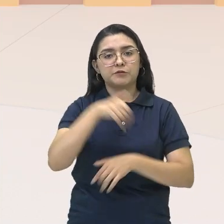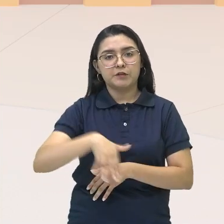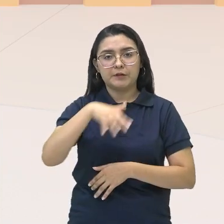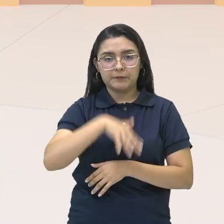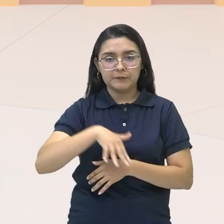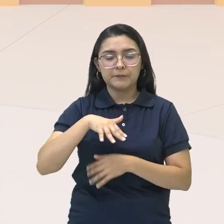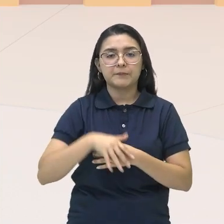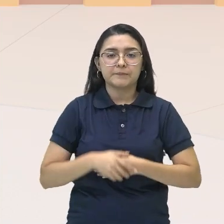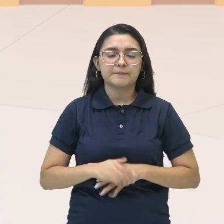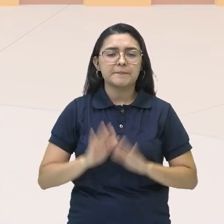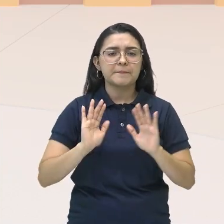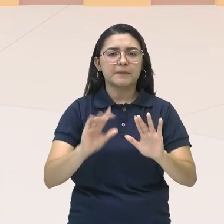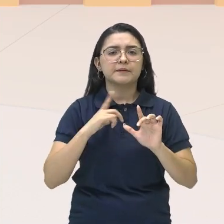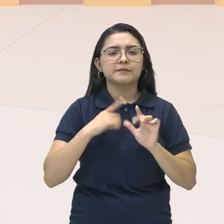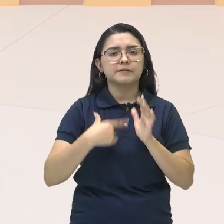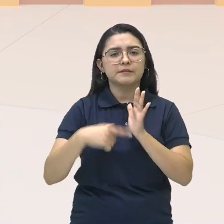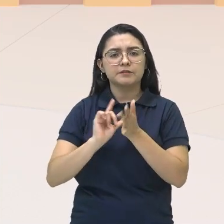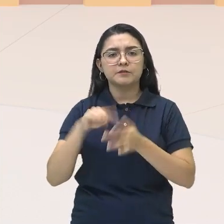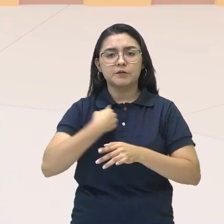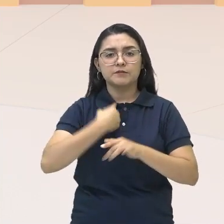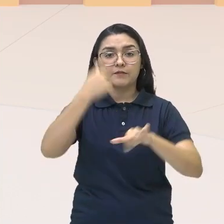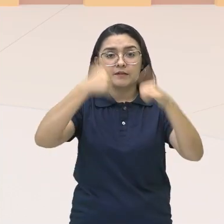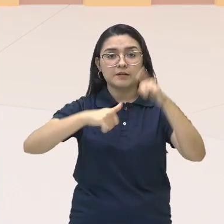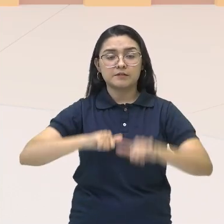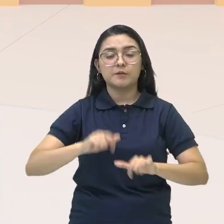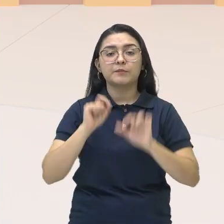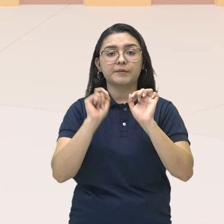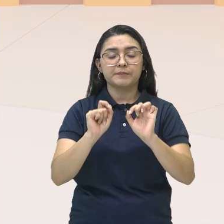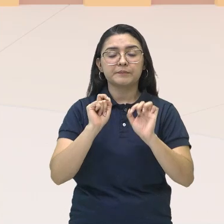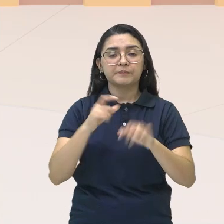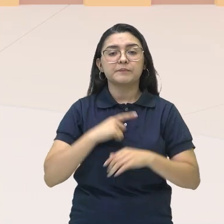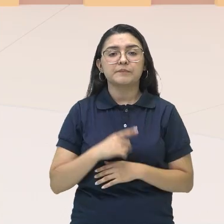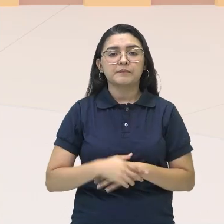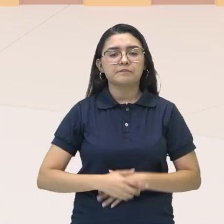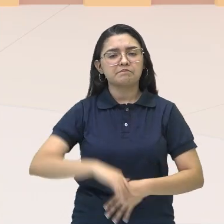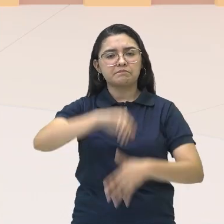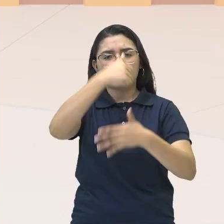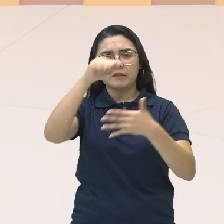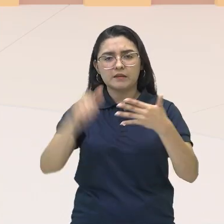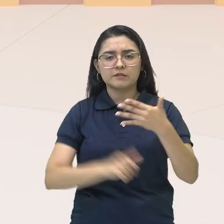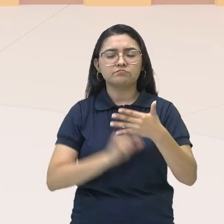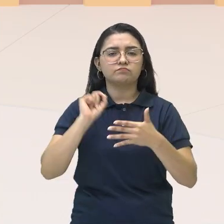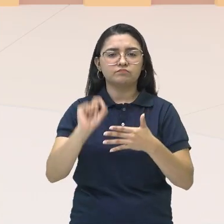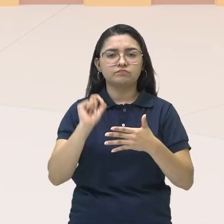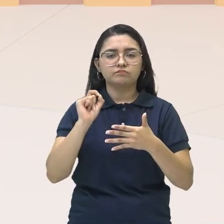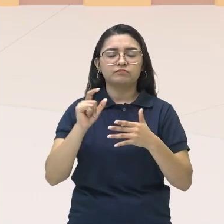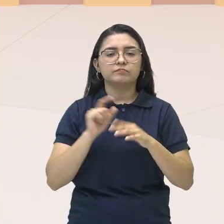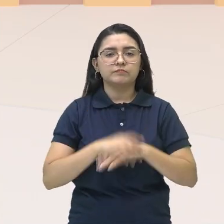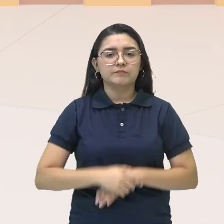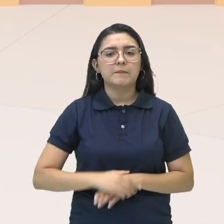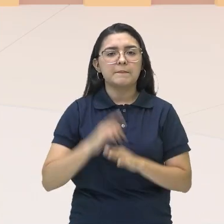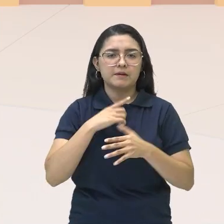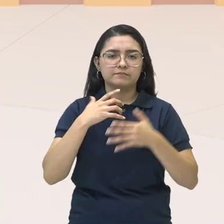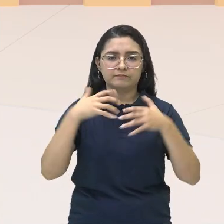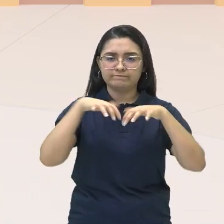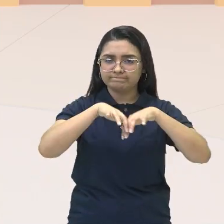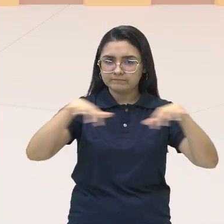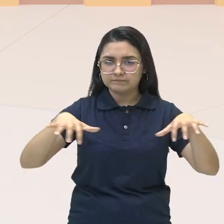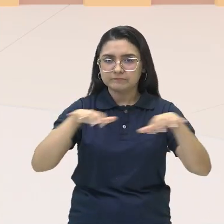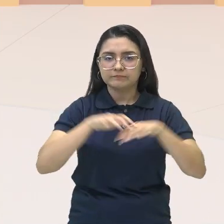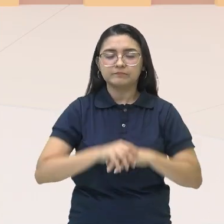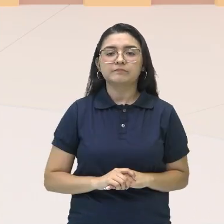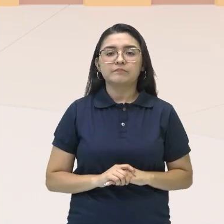geral, né? Mas nós vamos, então, analisar aqui um pouco isso de uma maneira mais separada. Vamos